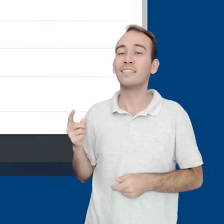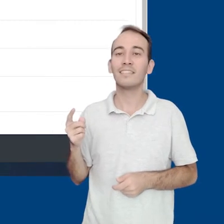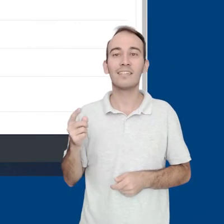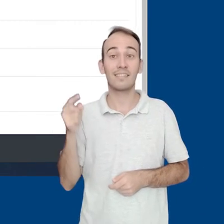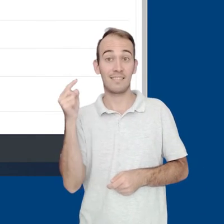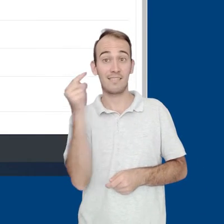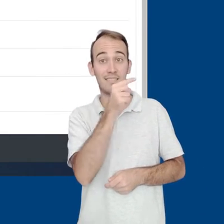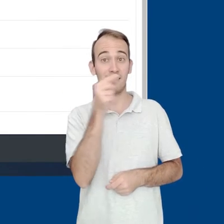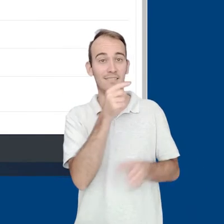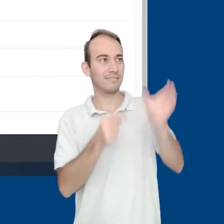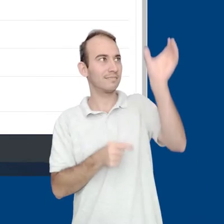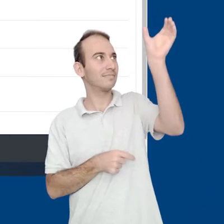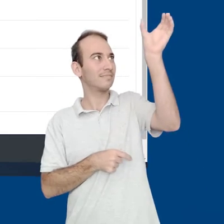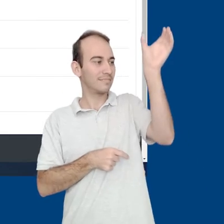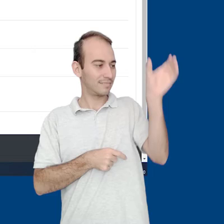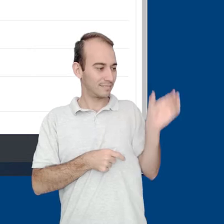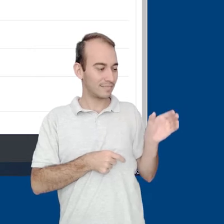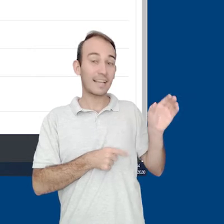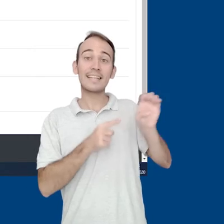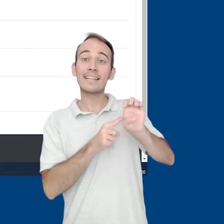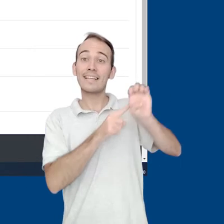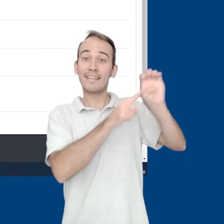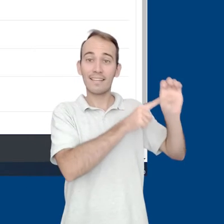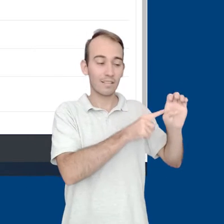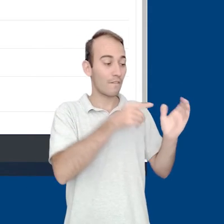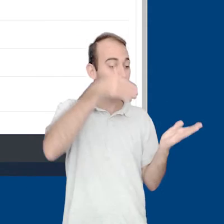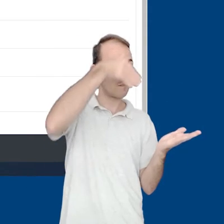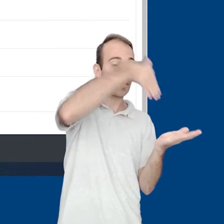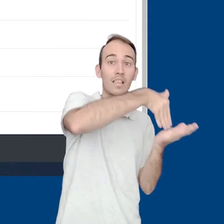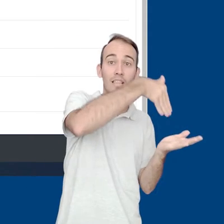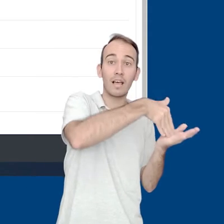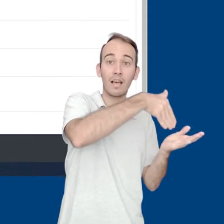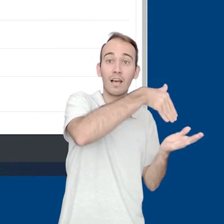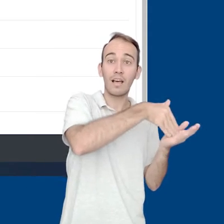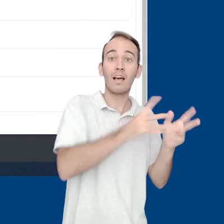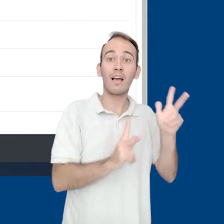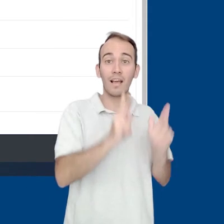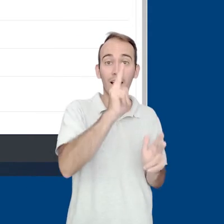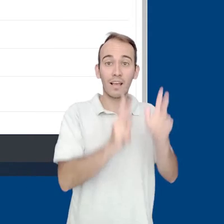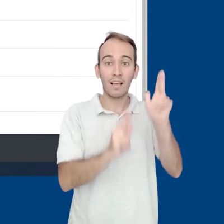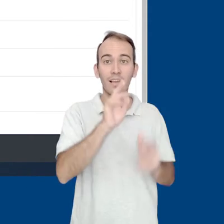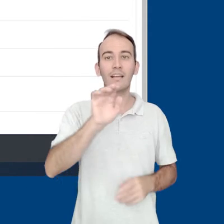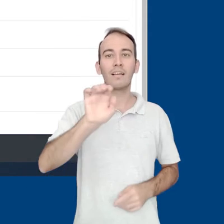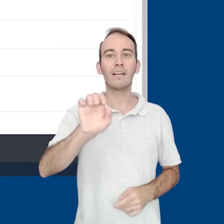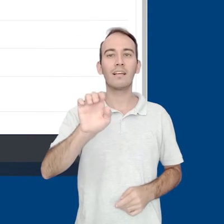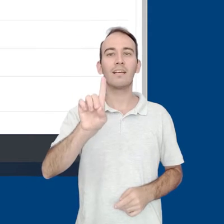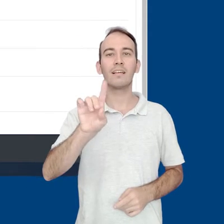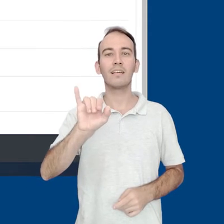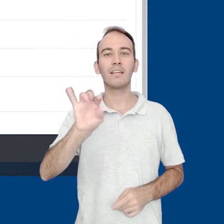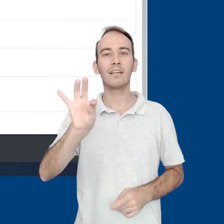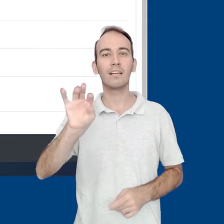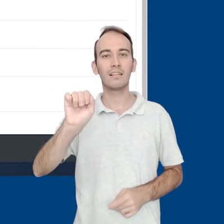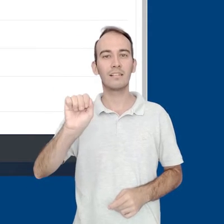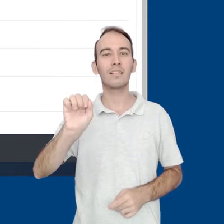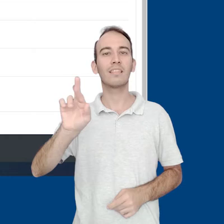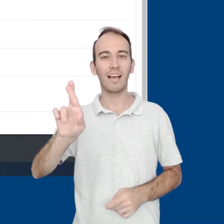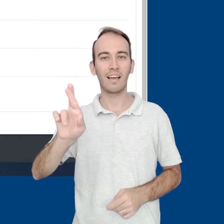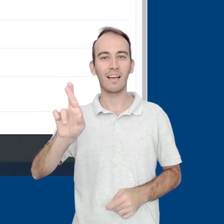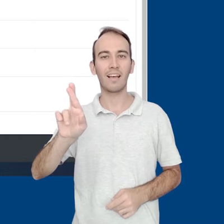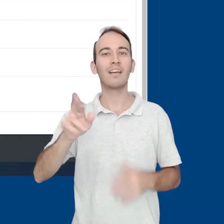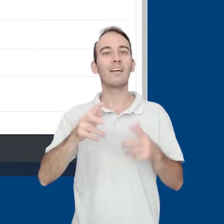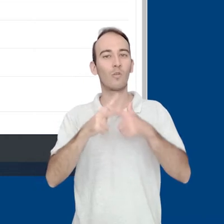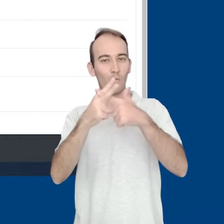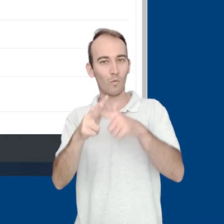inferior, como vocês podem ver, acessar o botão editar configurações